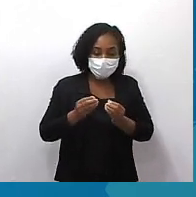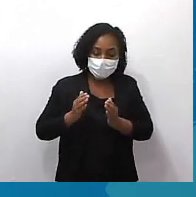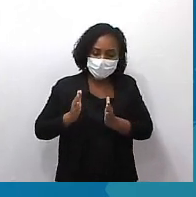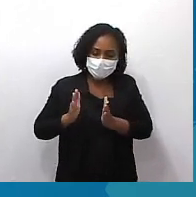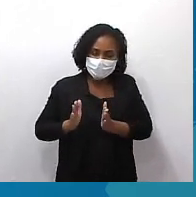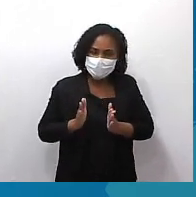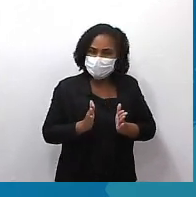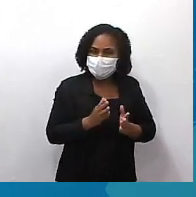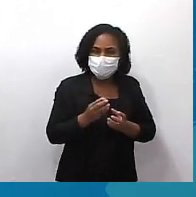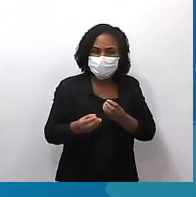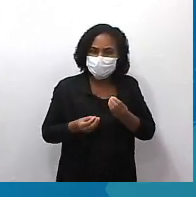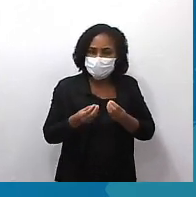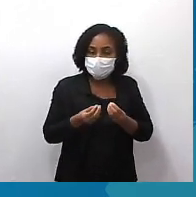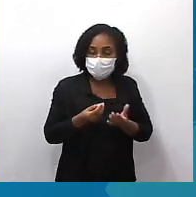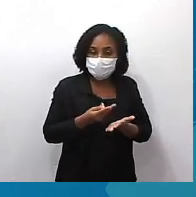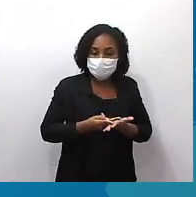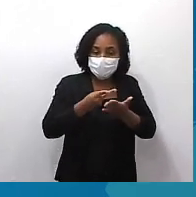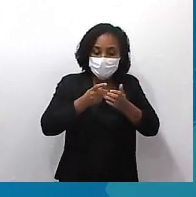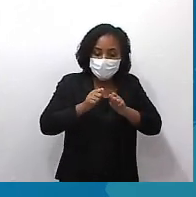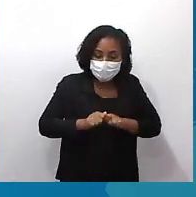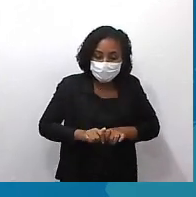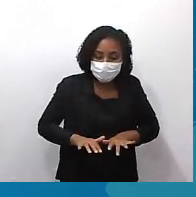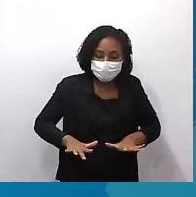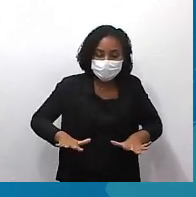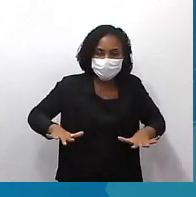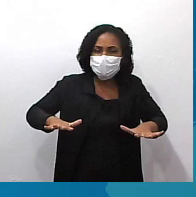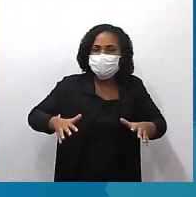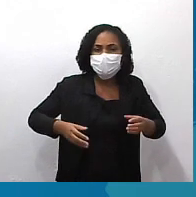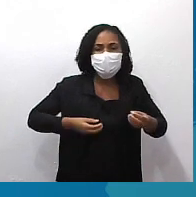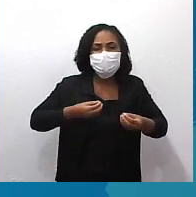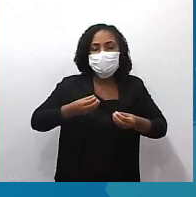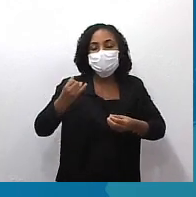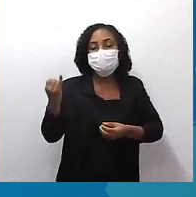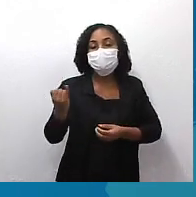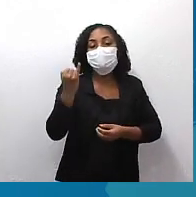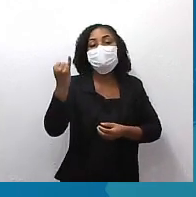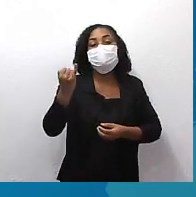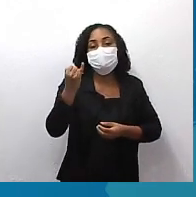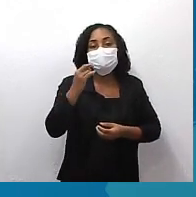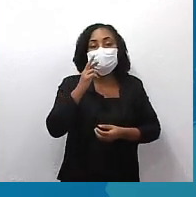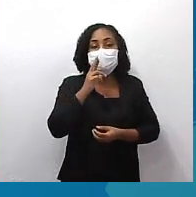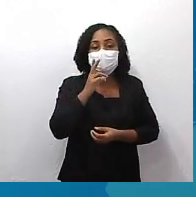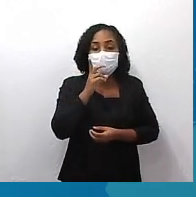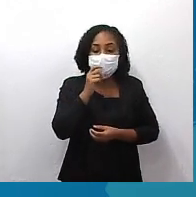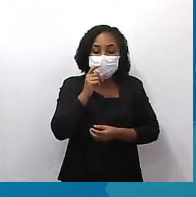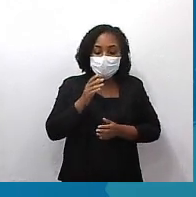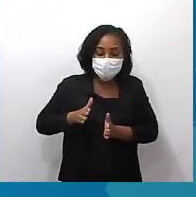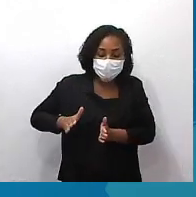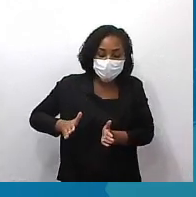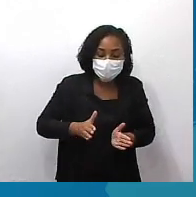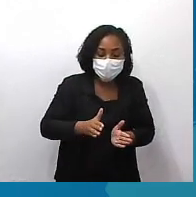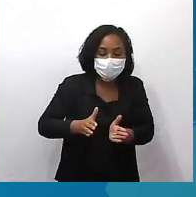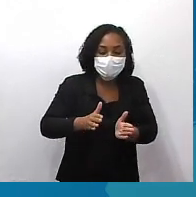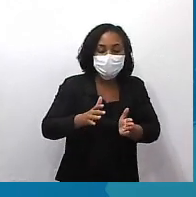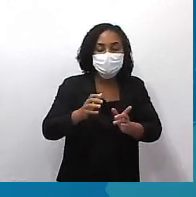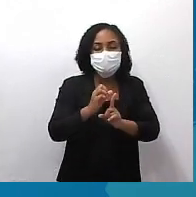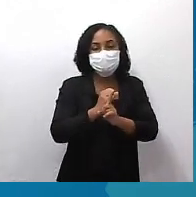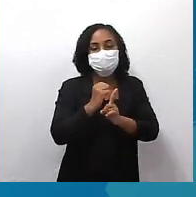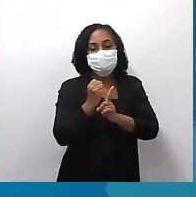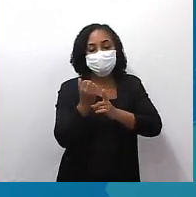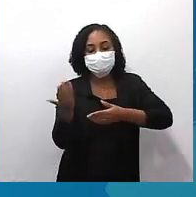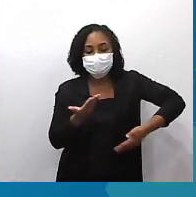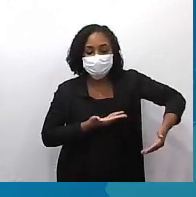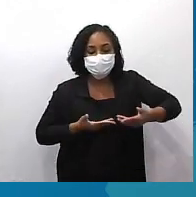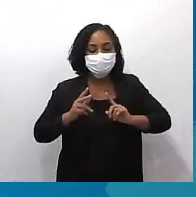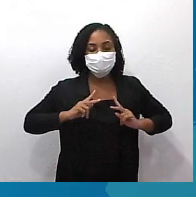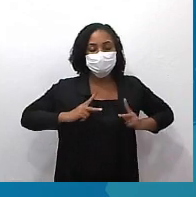Como é que funciona todo esse movimento e que importância tem os rios para as relações da sociedade, da